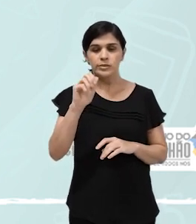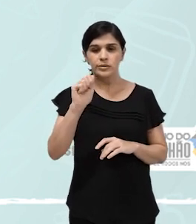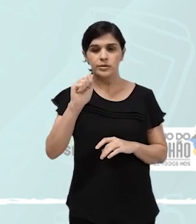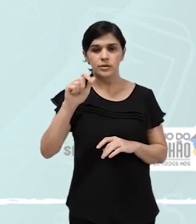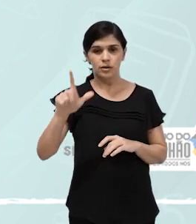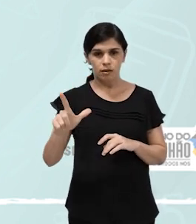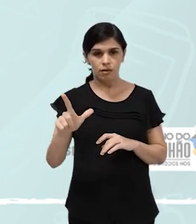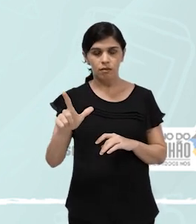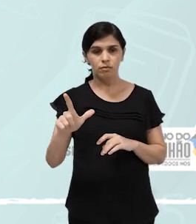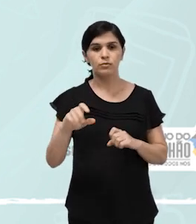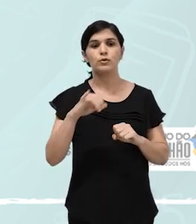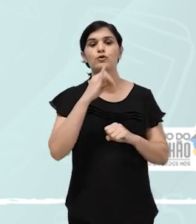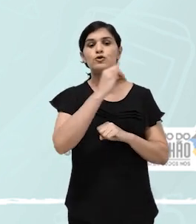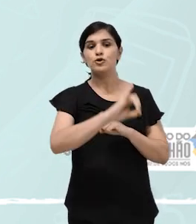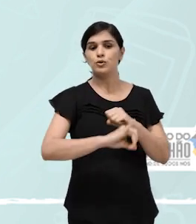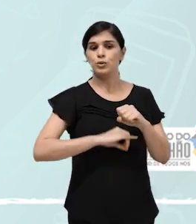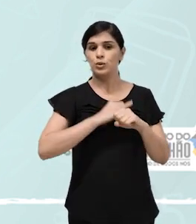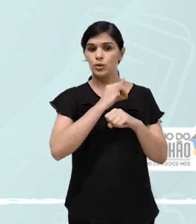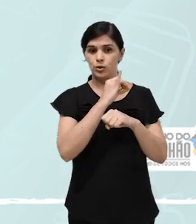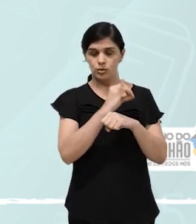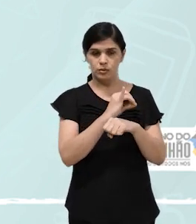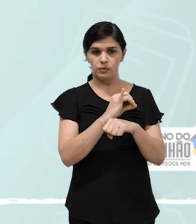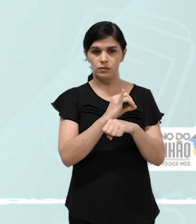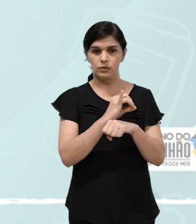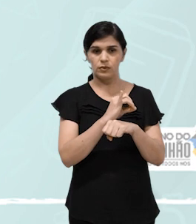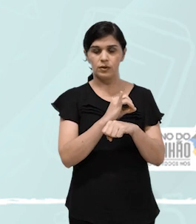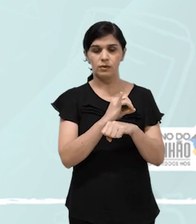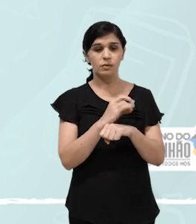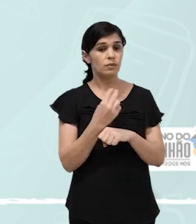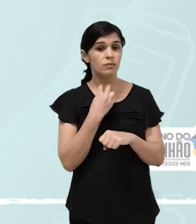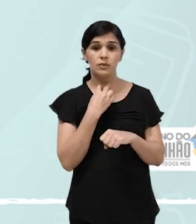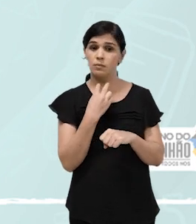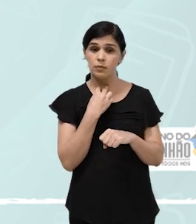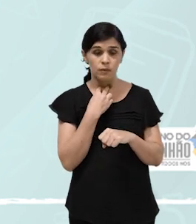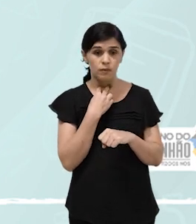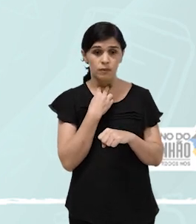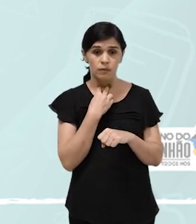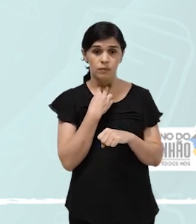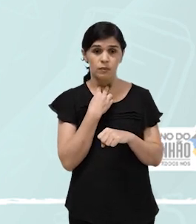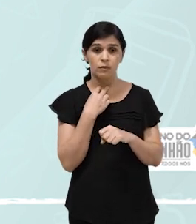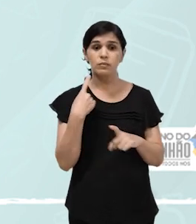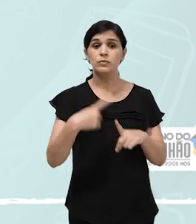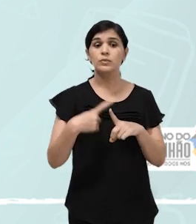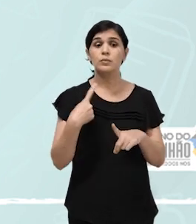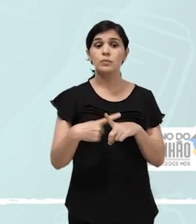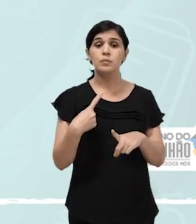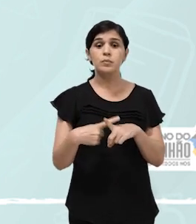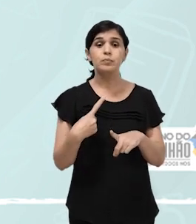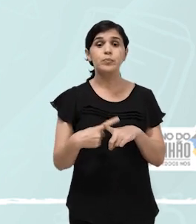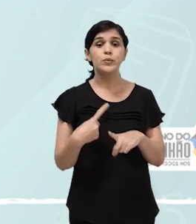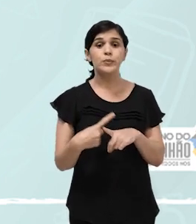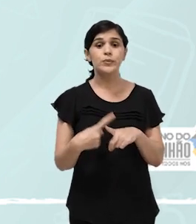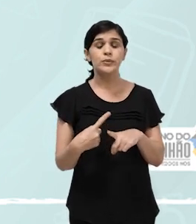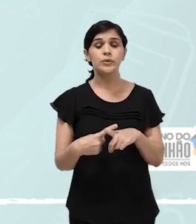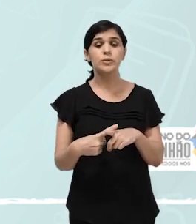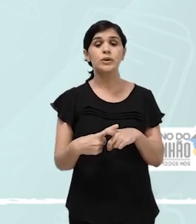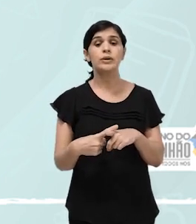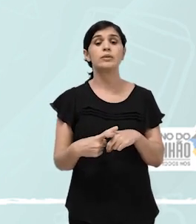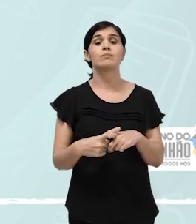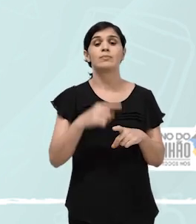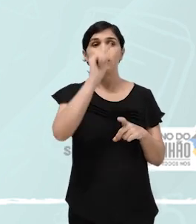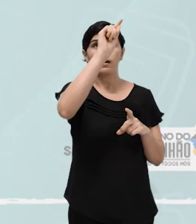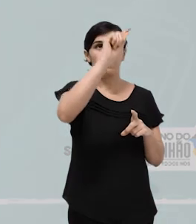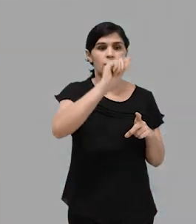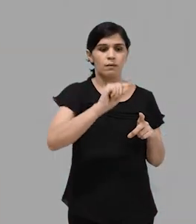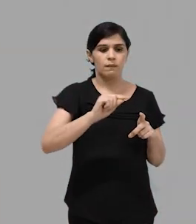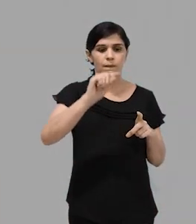de ionização, não pode ser, porque o potencial na seta 2 deveria ser o contrário, o aumento deveria ser